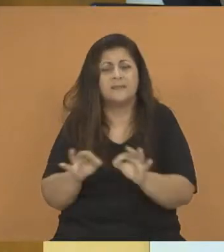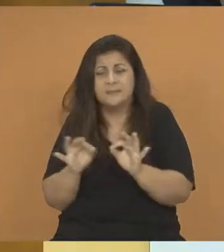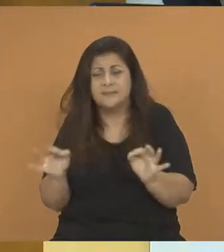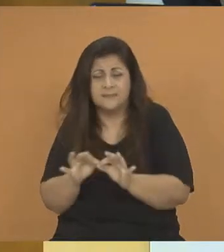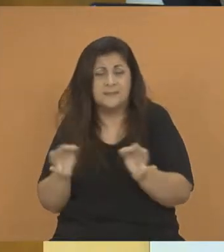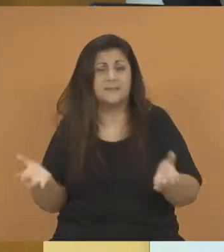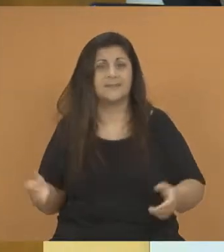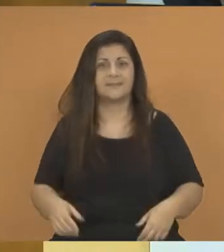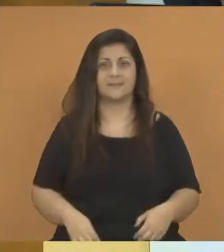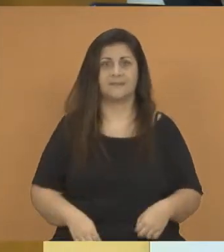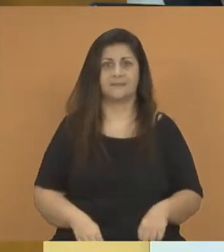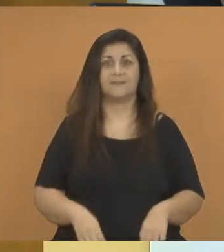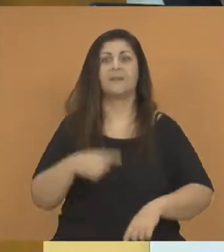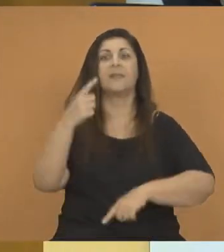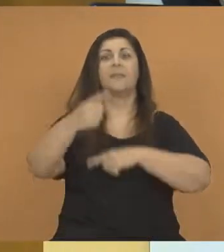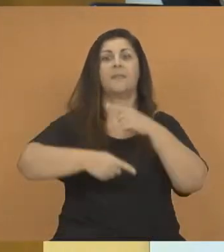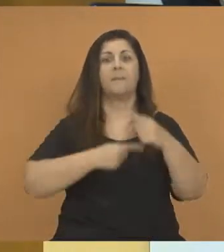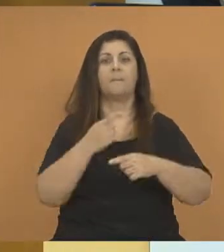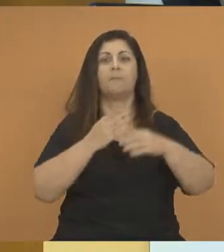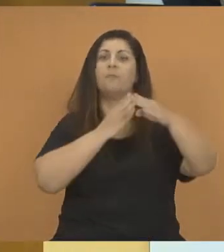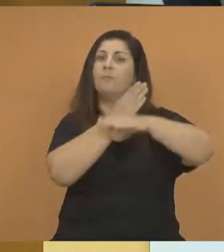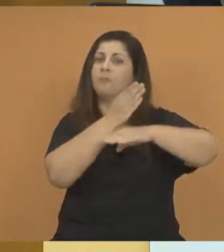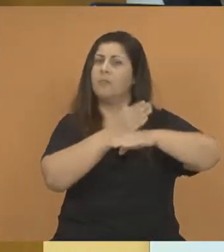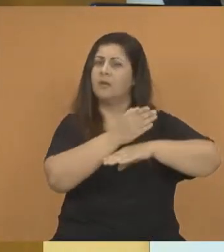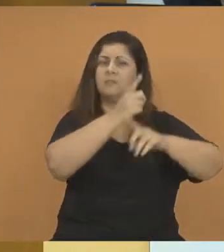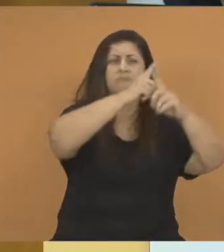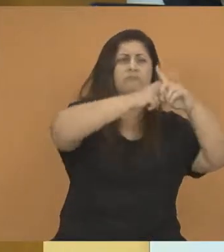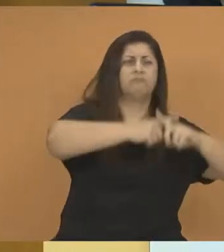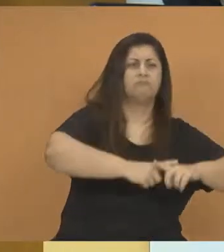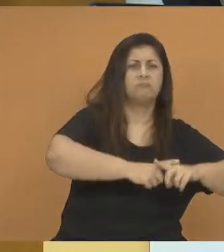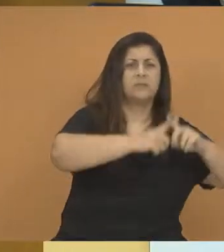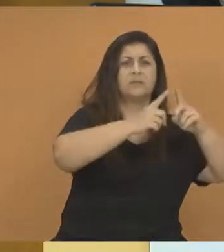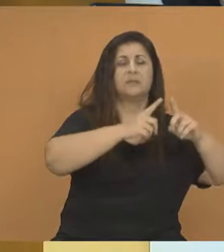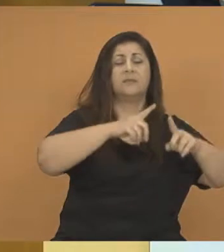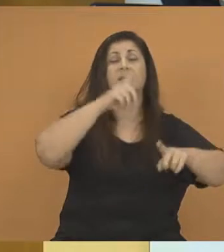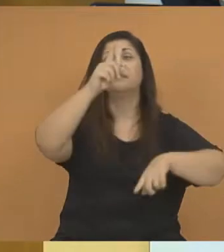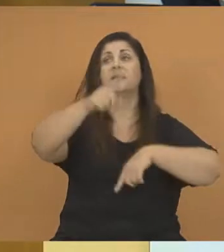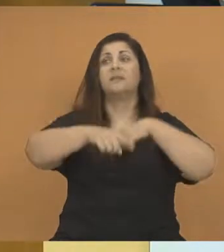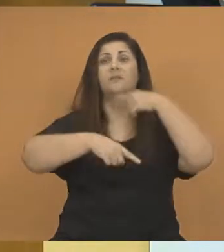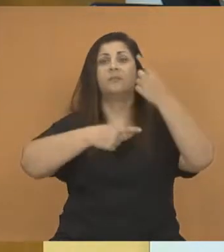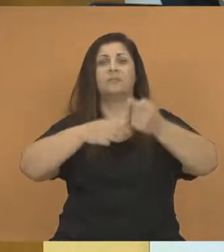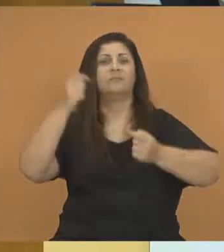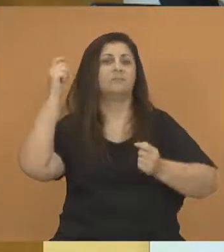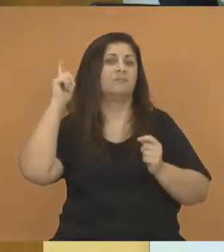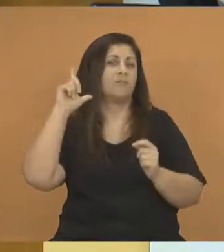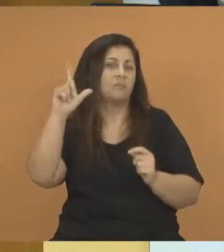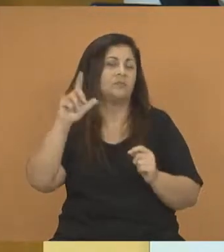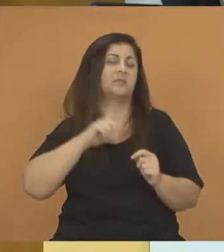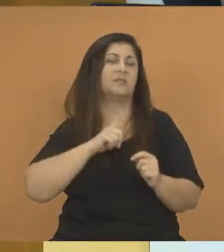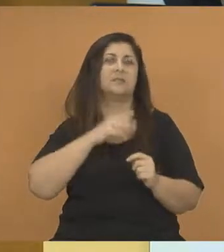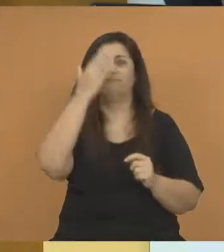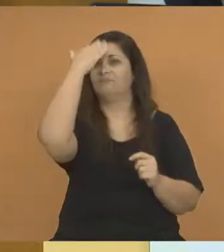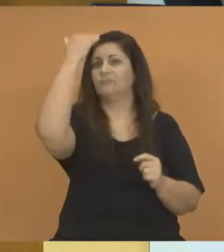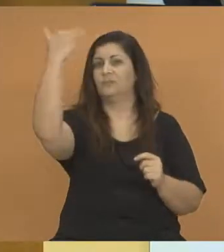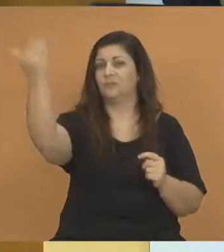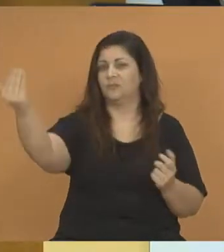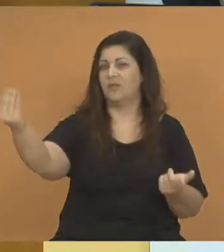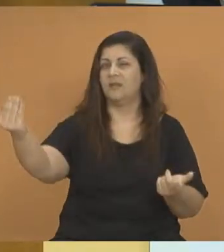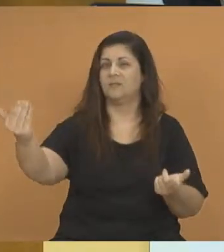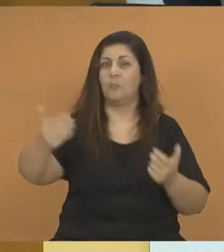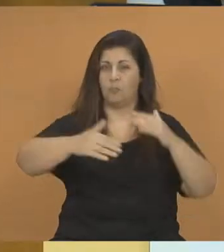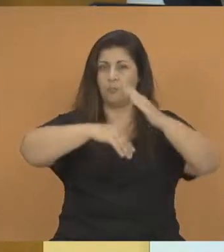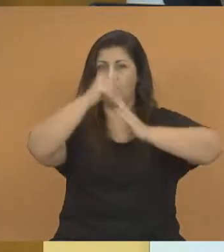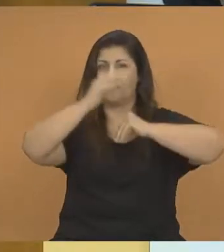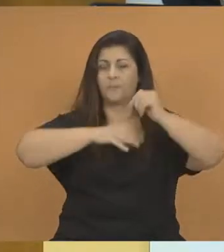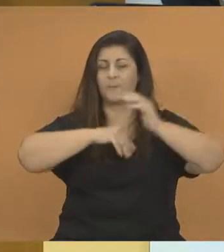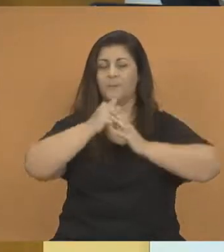suas atividades. Depois participa de competições amadores e só assim poderá ter sucesso em competições profissionais